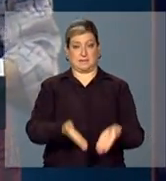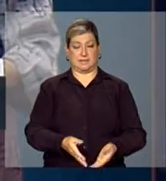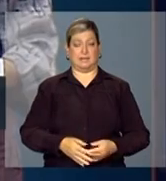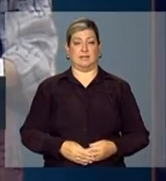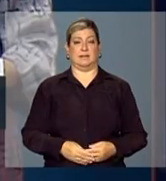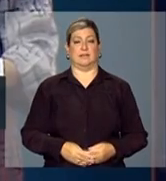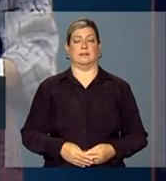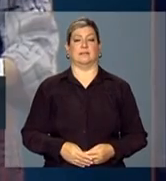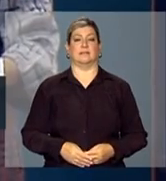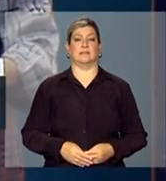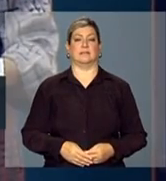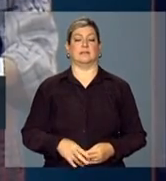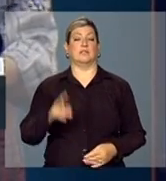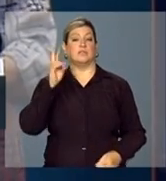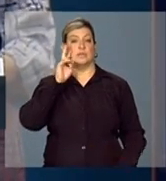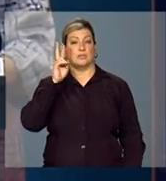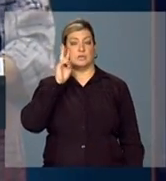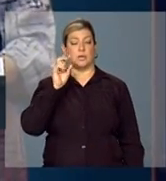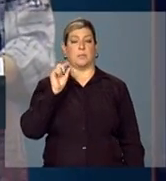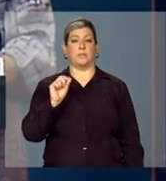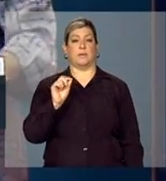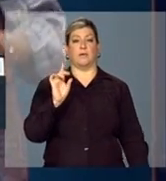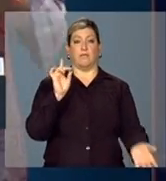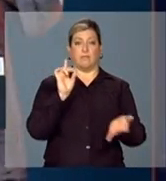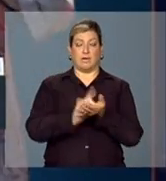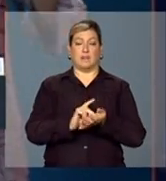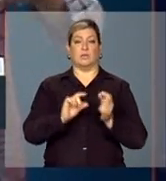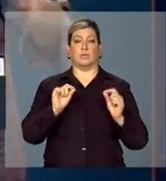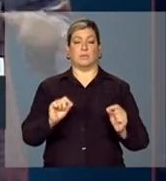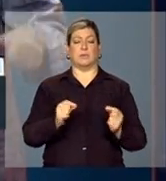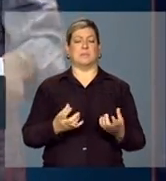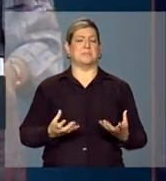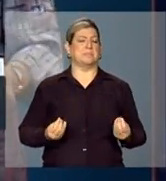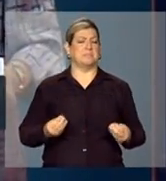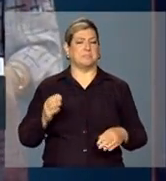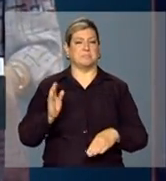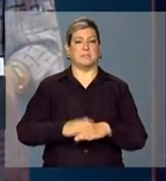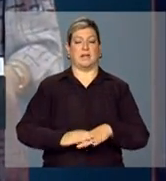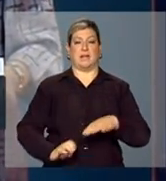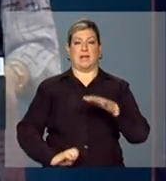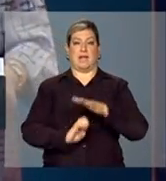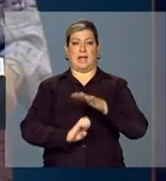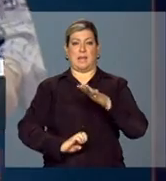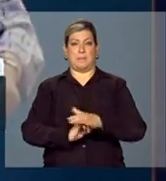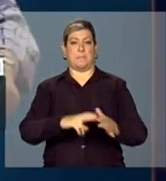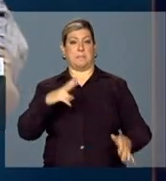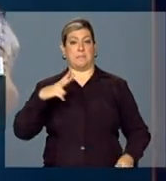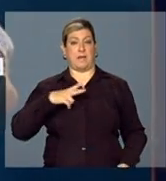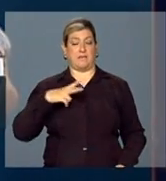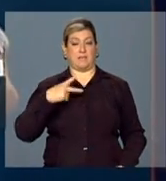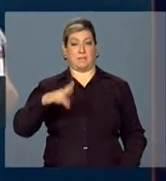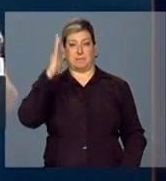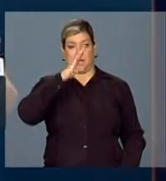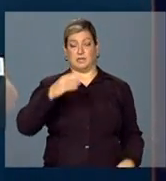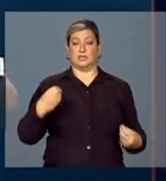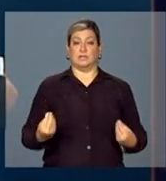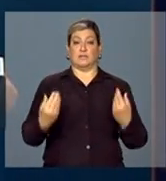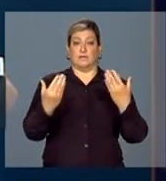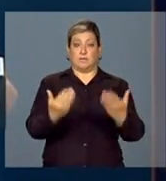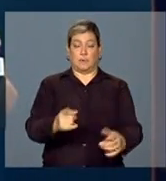quanto do fato de que milhares de empresas privadas do Brasil